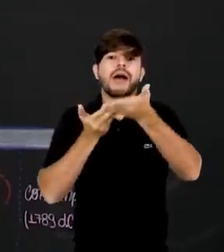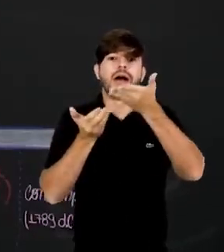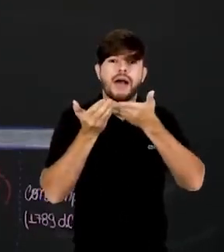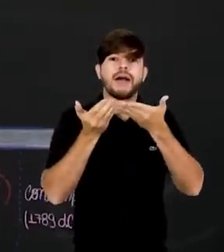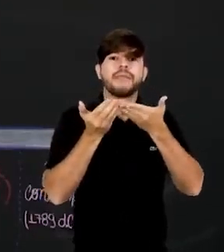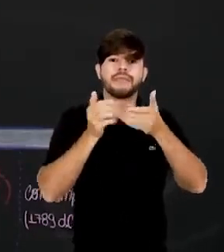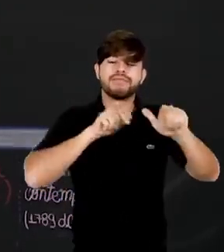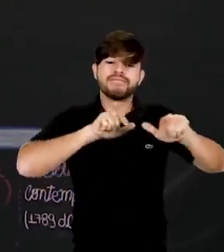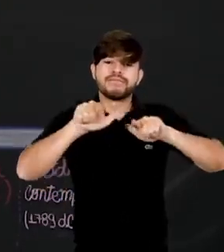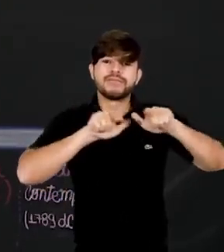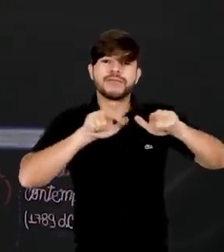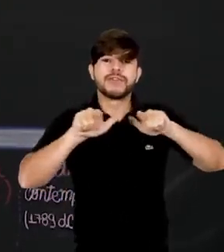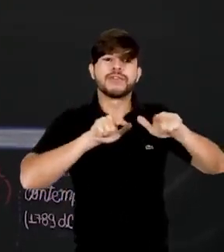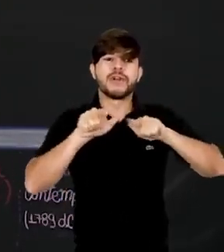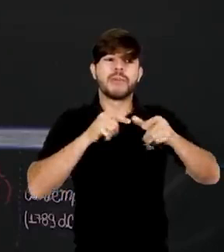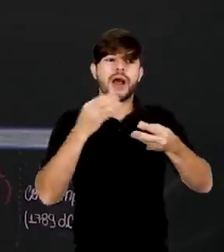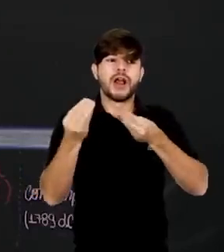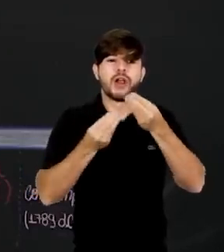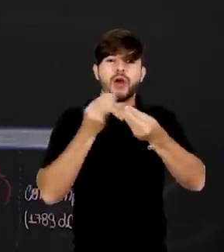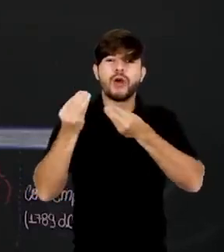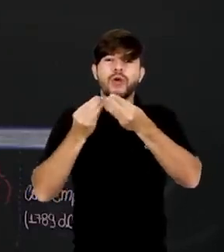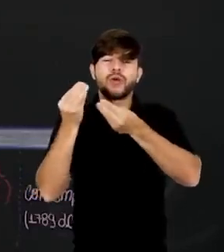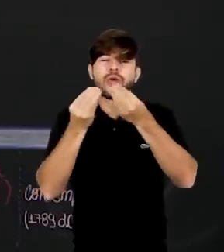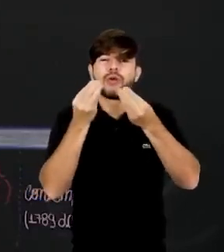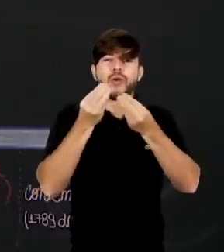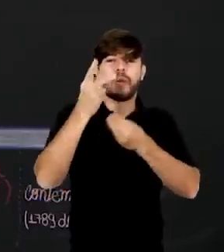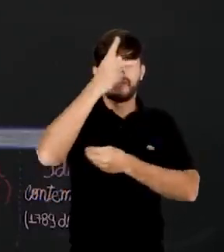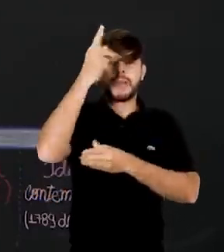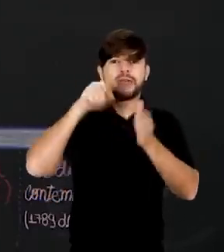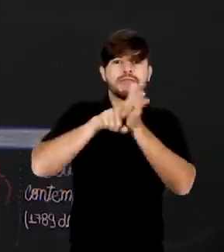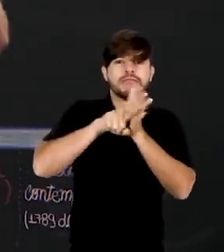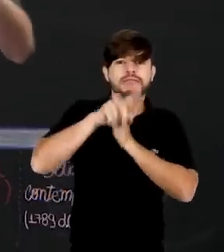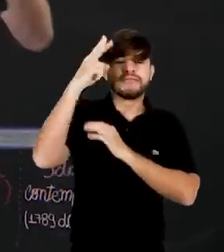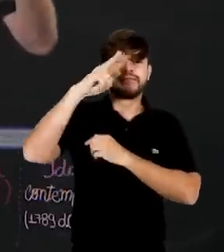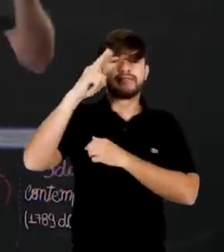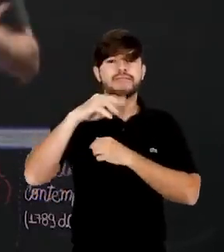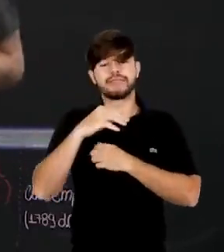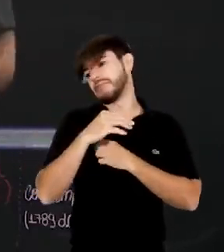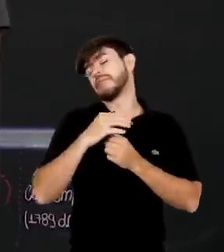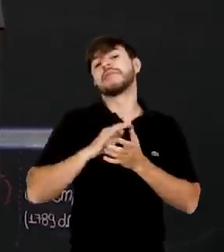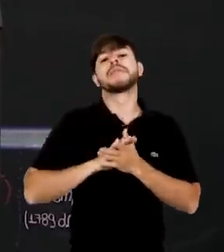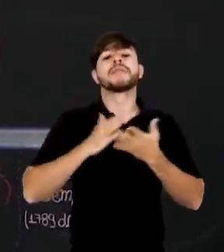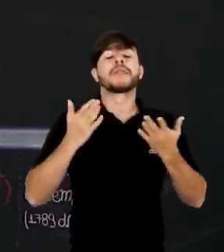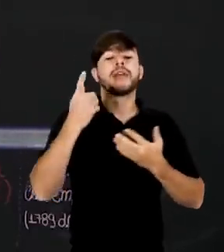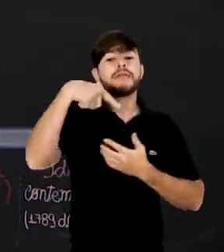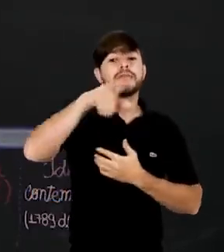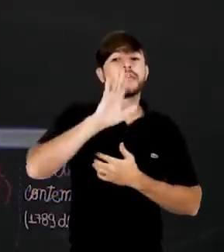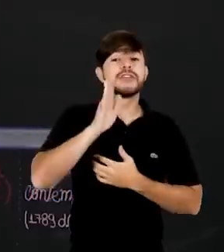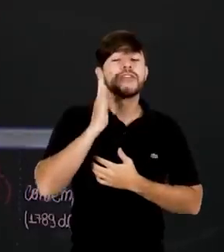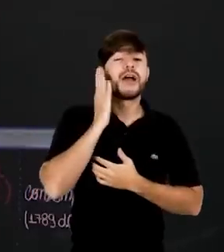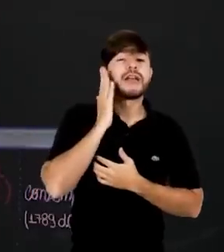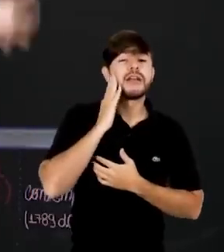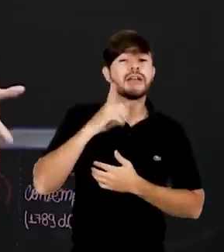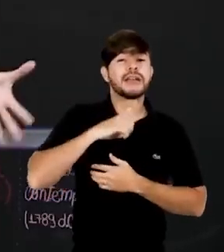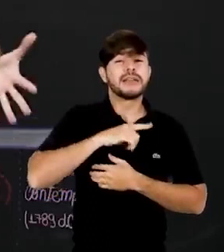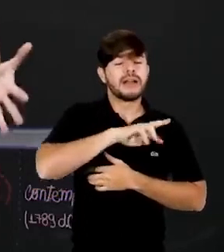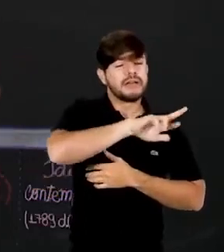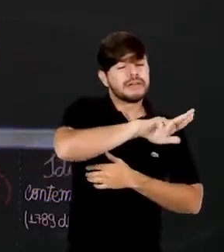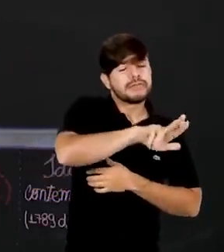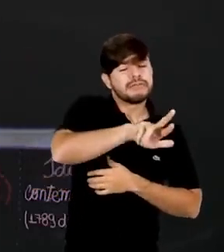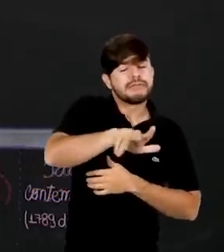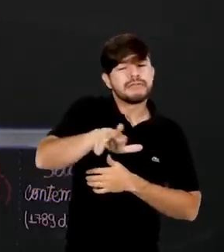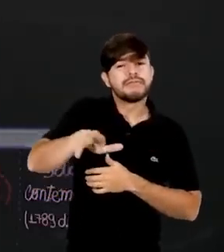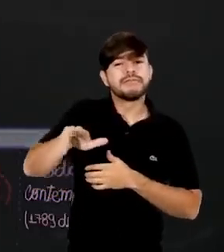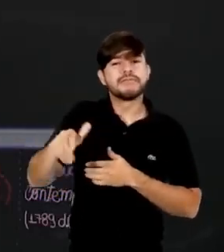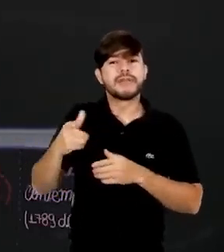do trabalho, do método do historiador. Legal, então olha só, você já entendeu aqui comigo que existem maneiras diferentes de entender